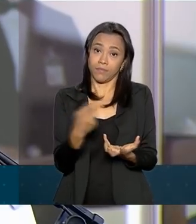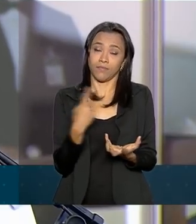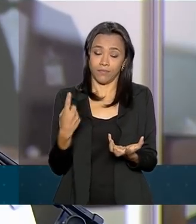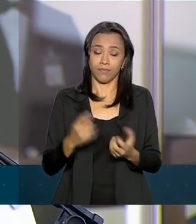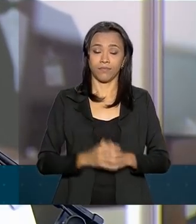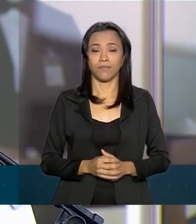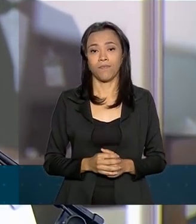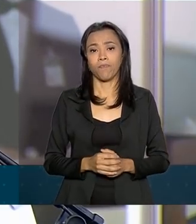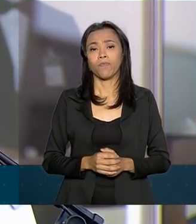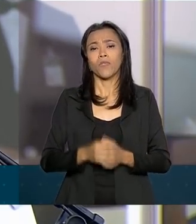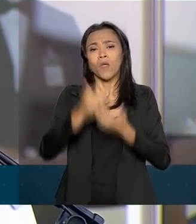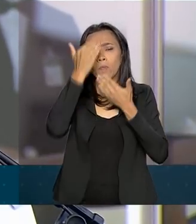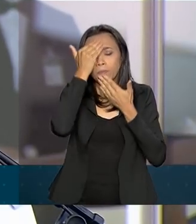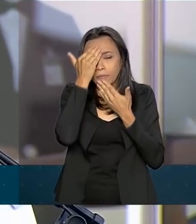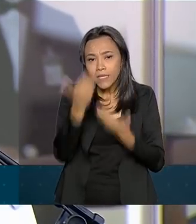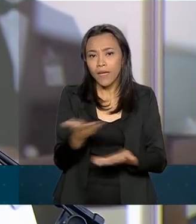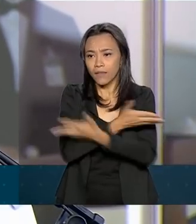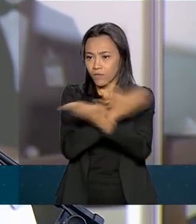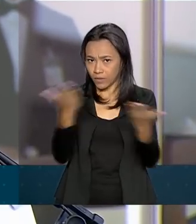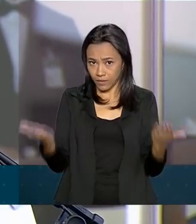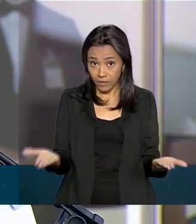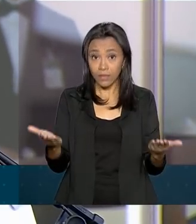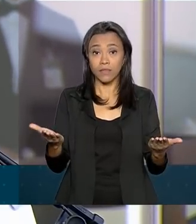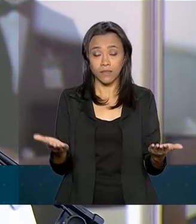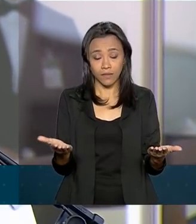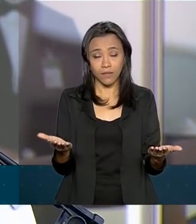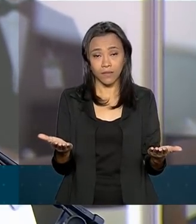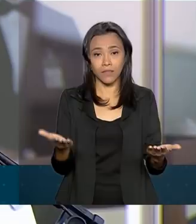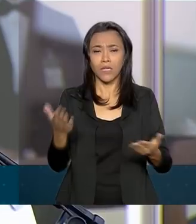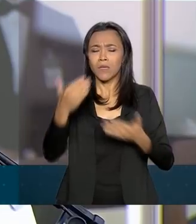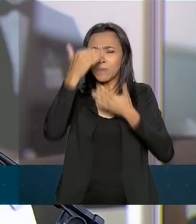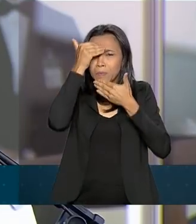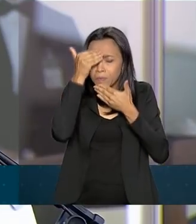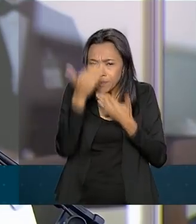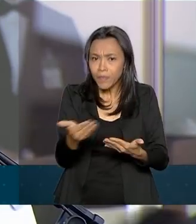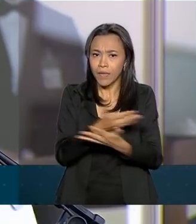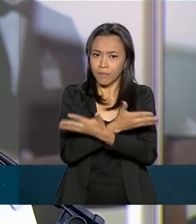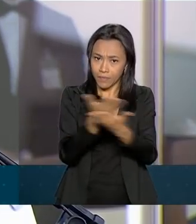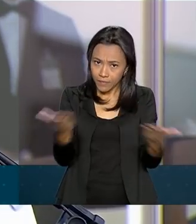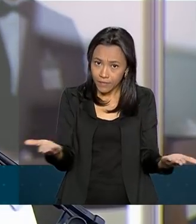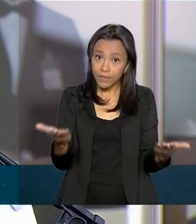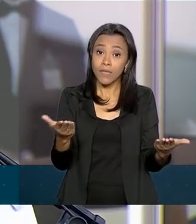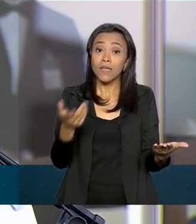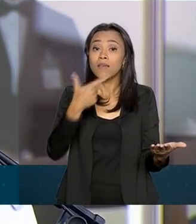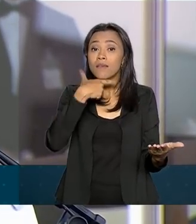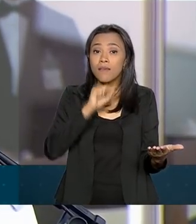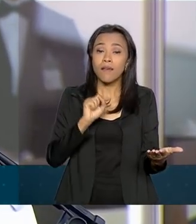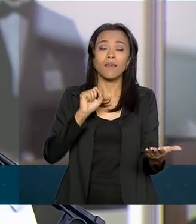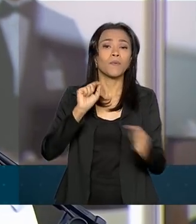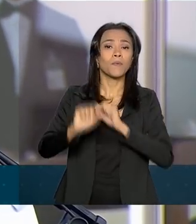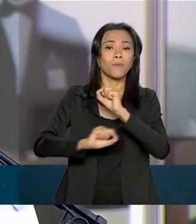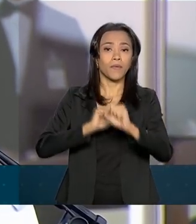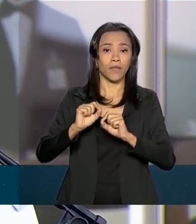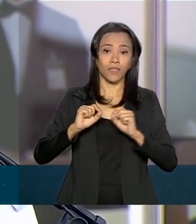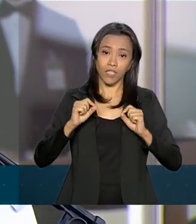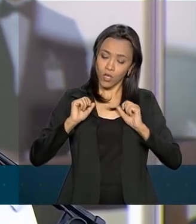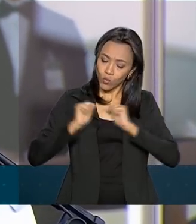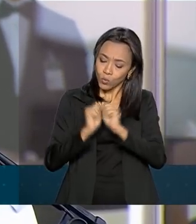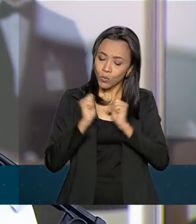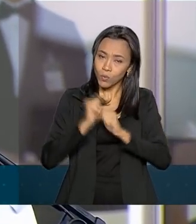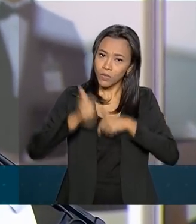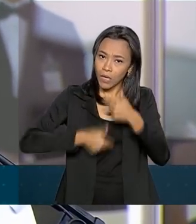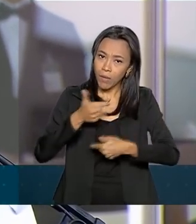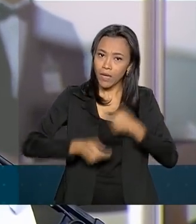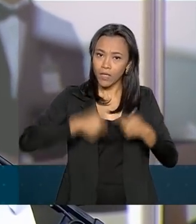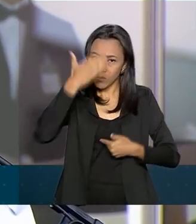estar. Meu muito obrigado a todos vocês, meu muito obrigado àqueles que estão diretamente ligados a mim, obrigado à